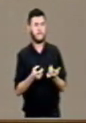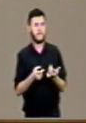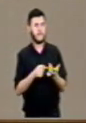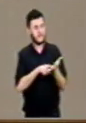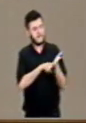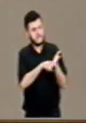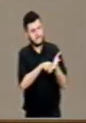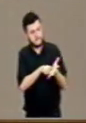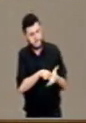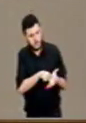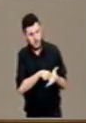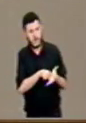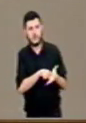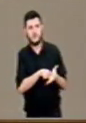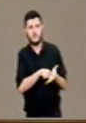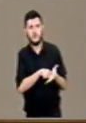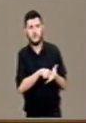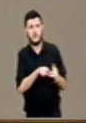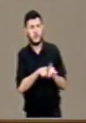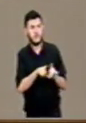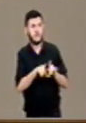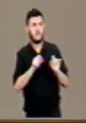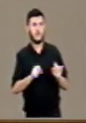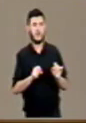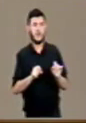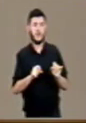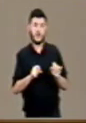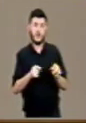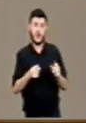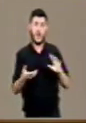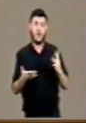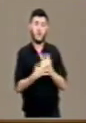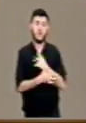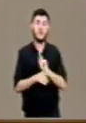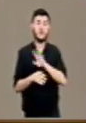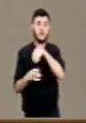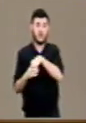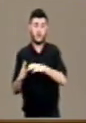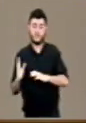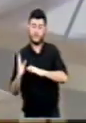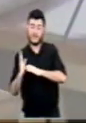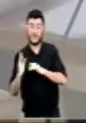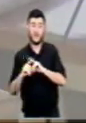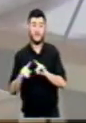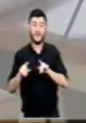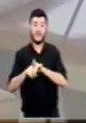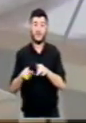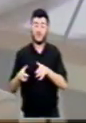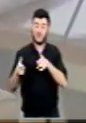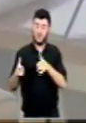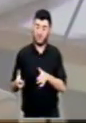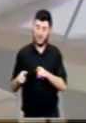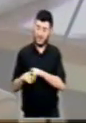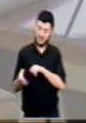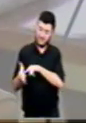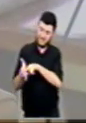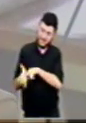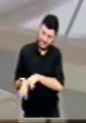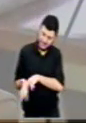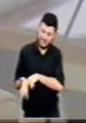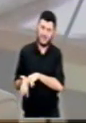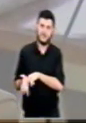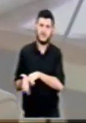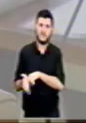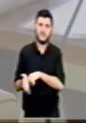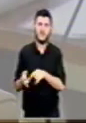às dependências das casas legislativas, o local de apuração não acarreta automaticamente a investigação